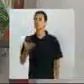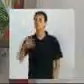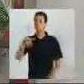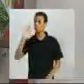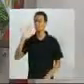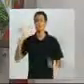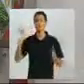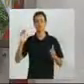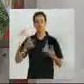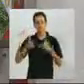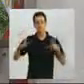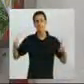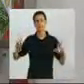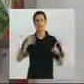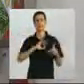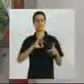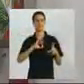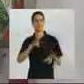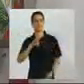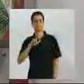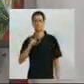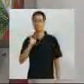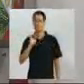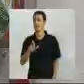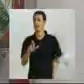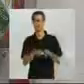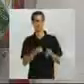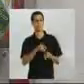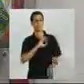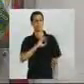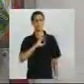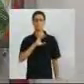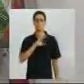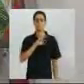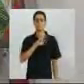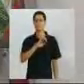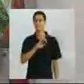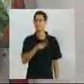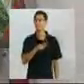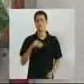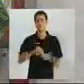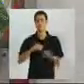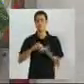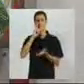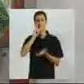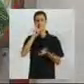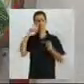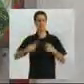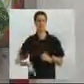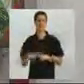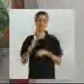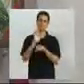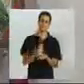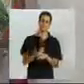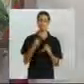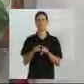aumento do número de efetivo da polícia militar, assim como da polícia civil, e está deficitário no estado e muito mais na nossa cidade.